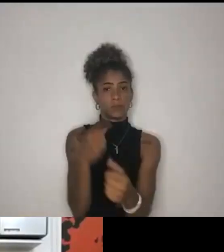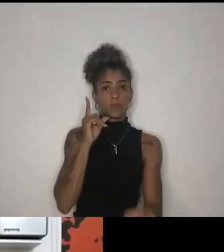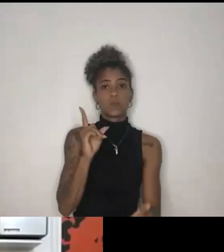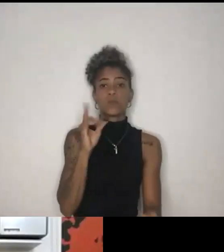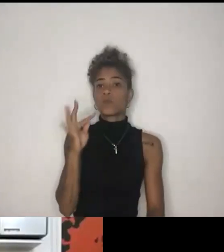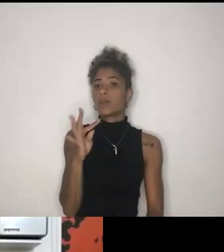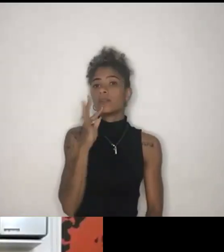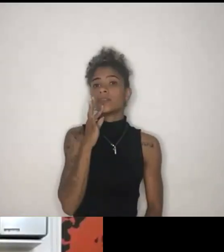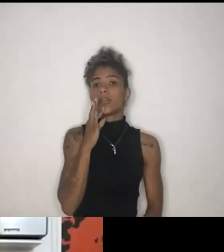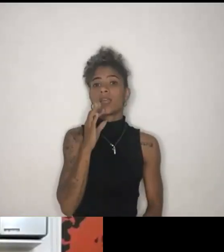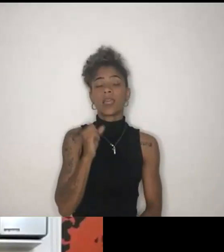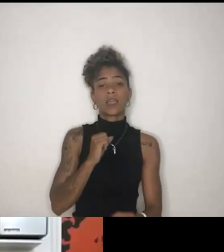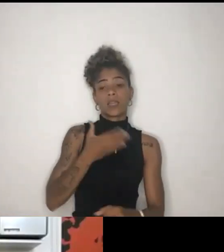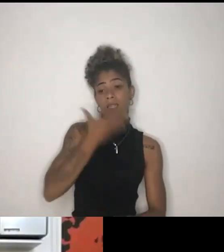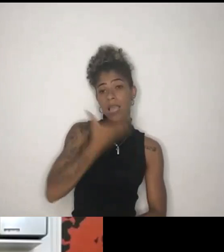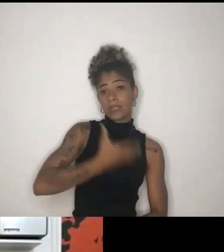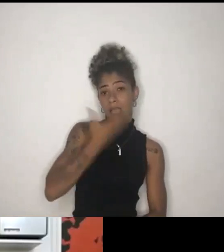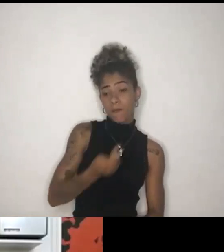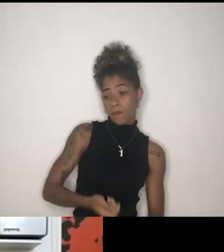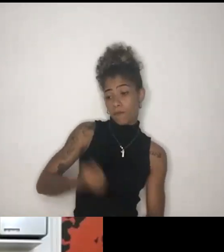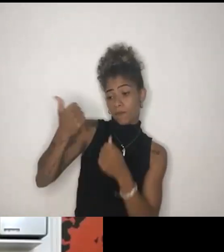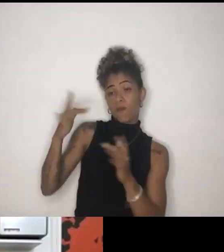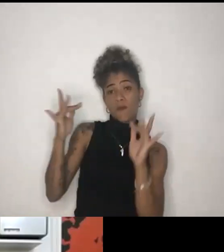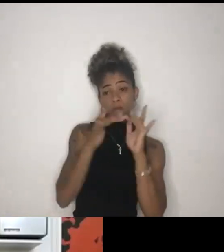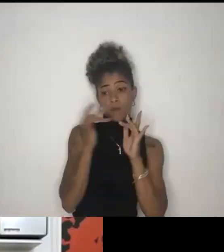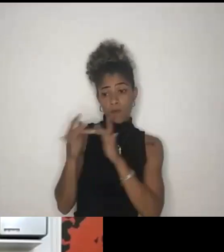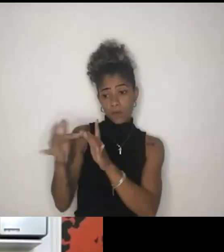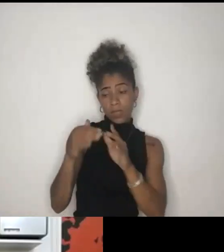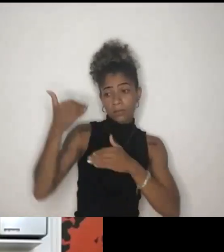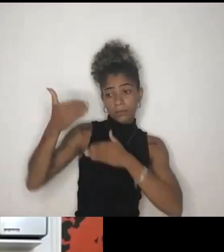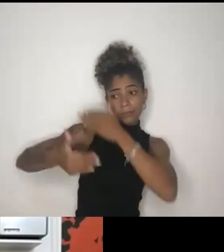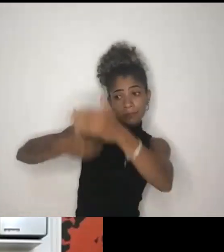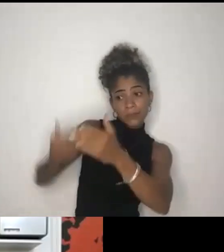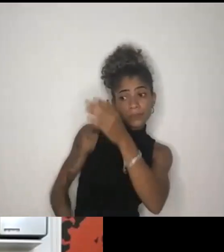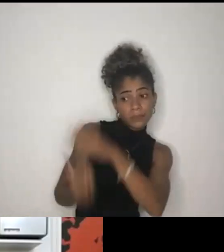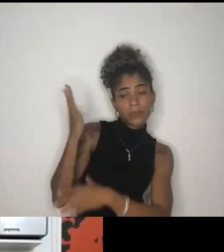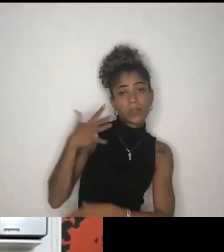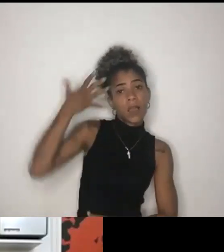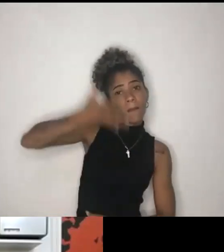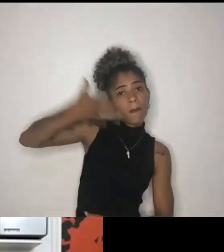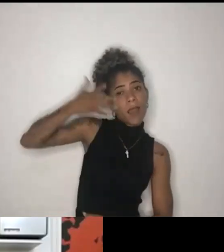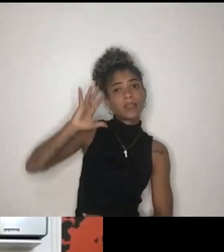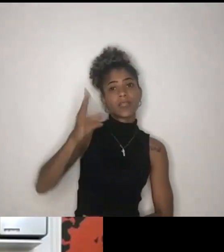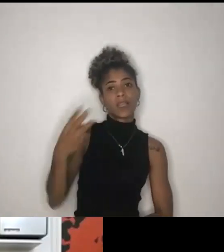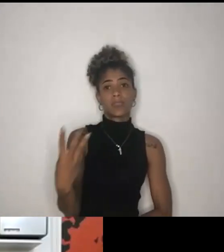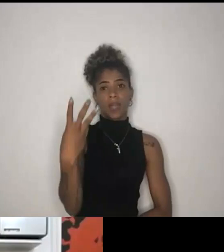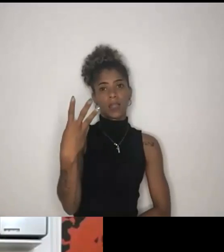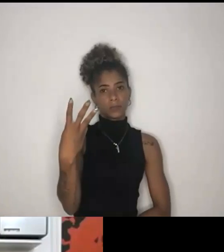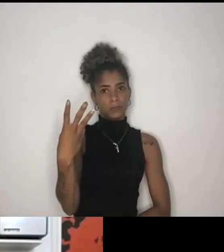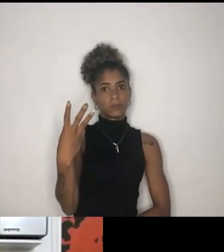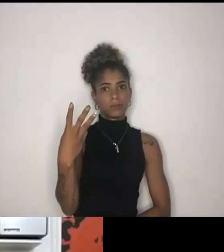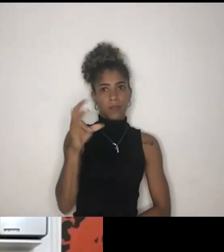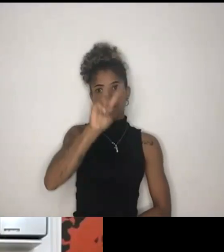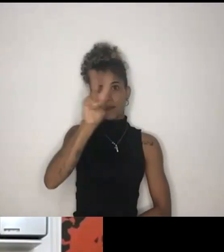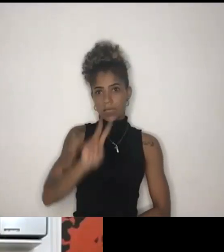ano que eu Putz tive contato com esse processo criativo já assisti a palestra dele três vezes então assim